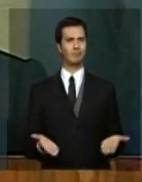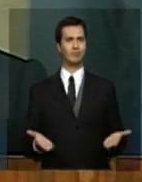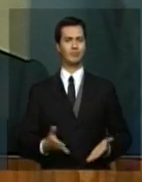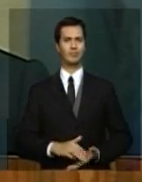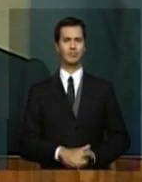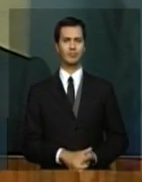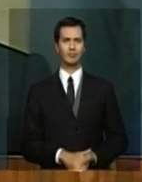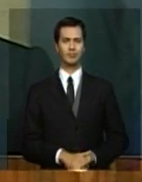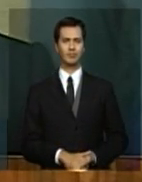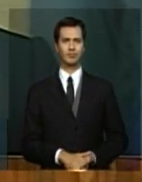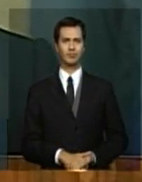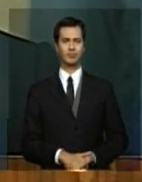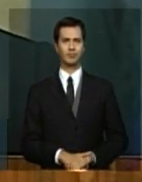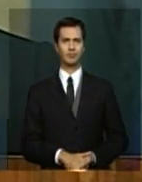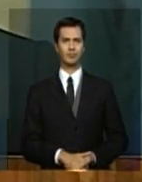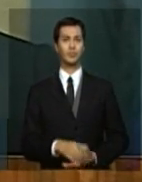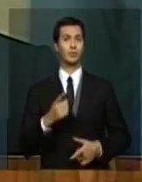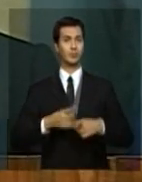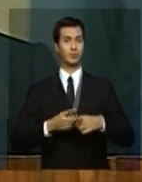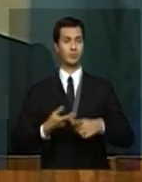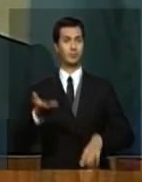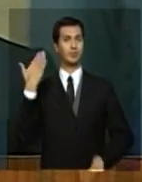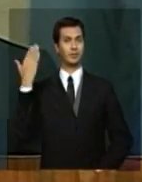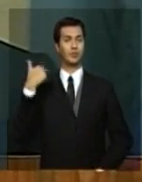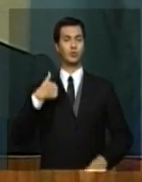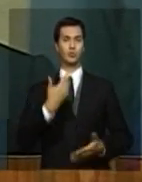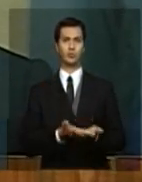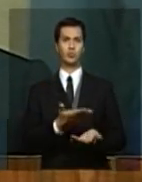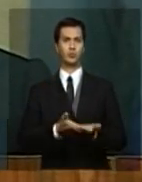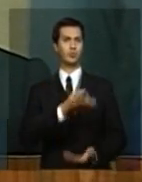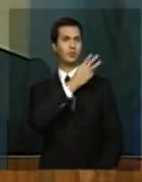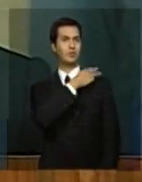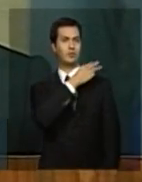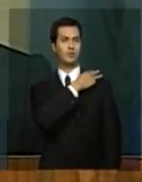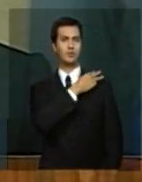oportunidade porque quando eu fiz o ensino